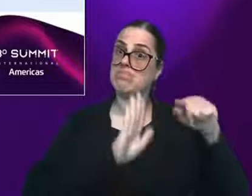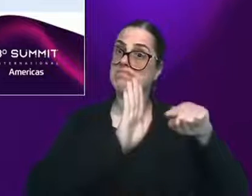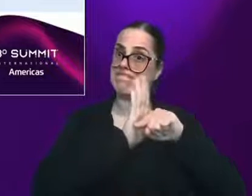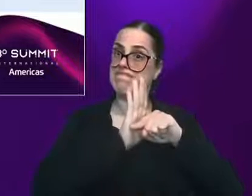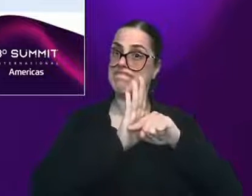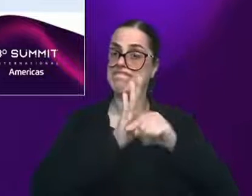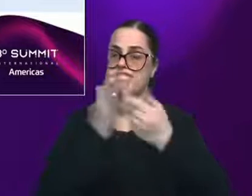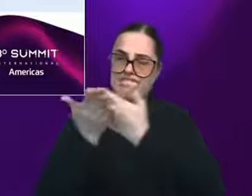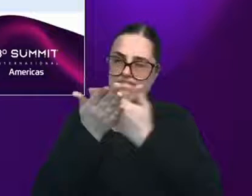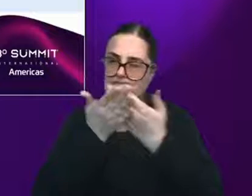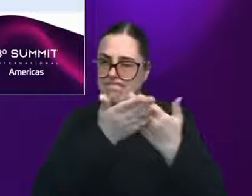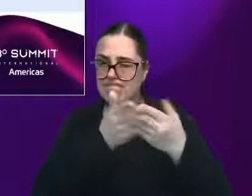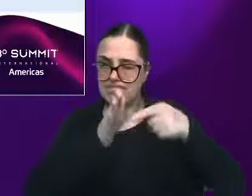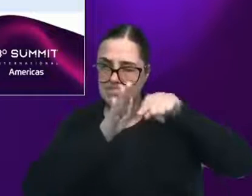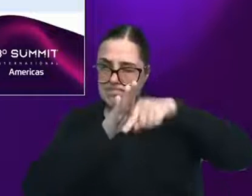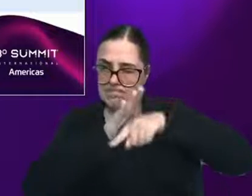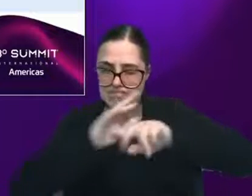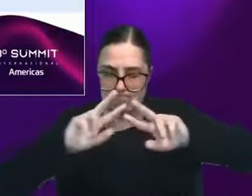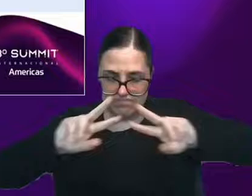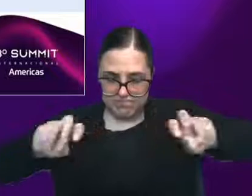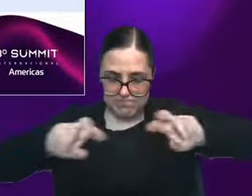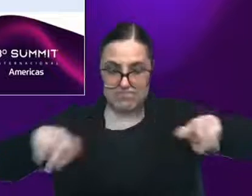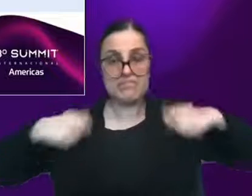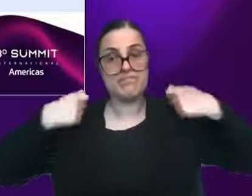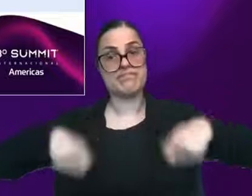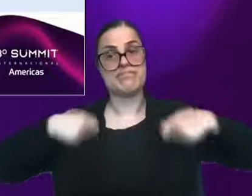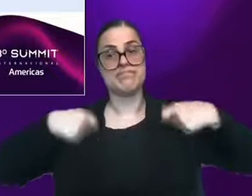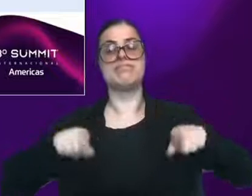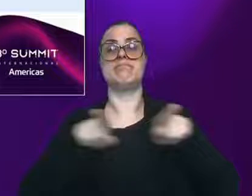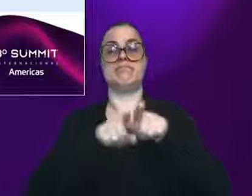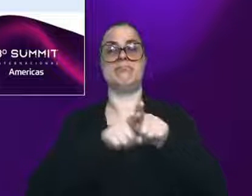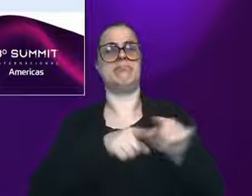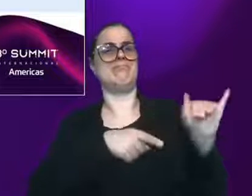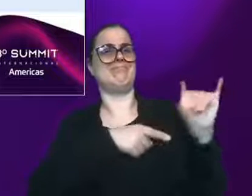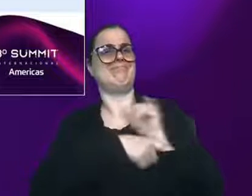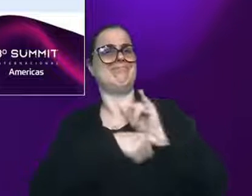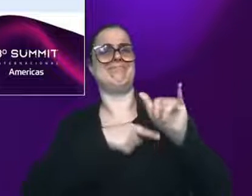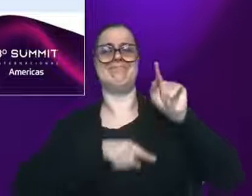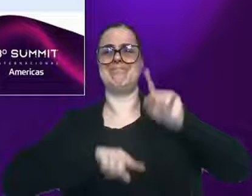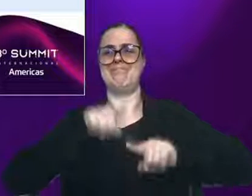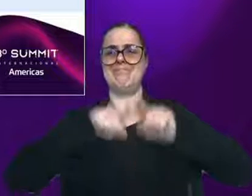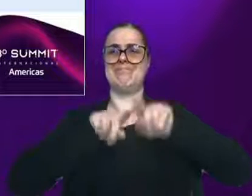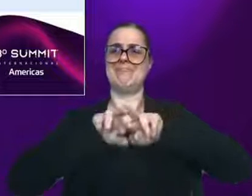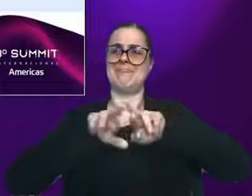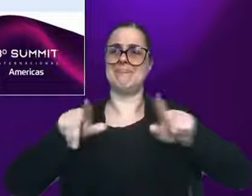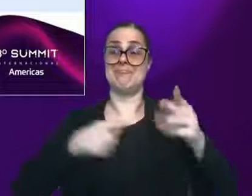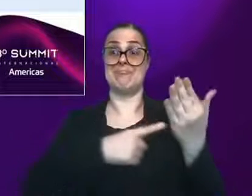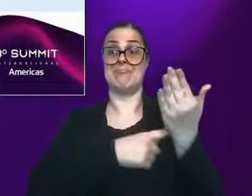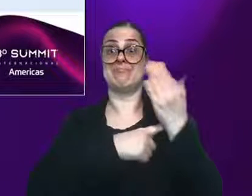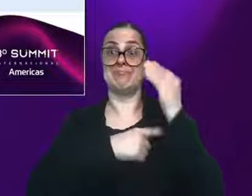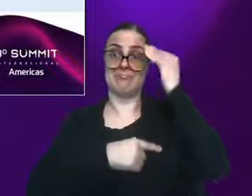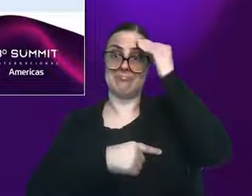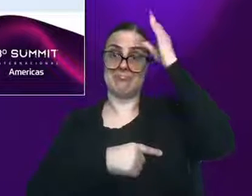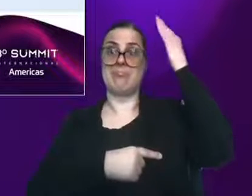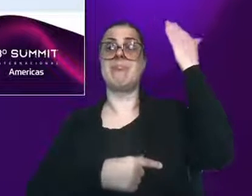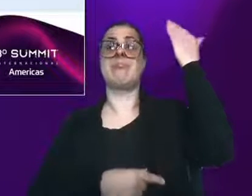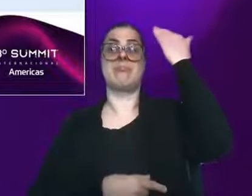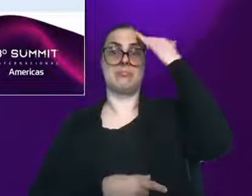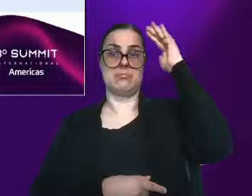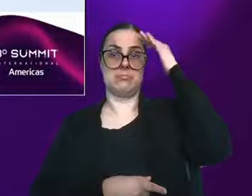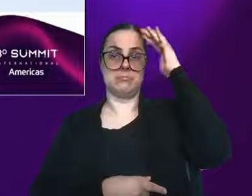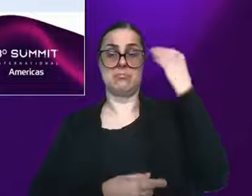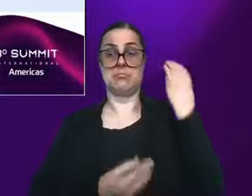aprofundar. Existe um arsenal de instrumentos que nos ajudam a entender em que